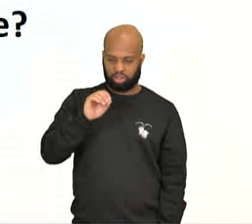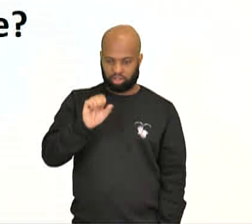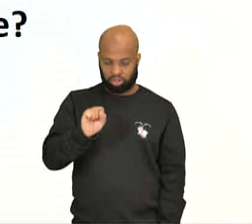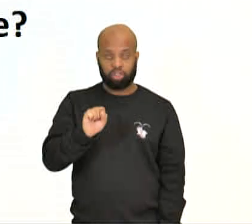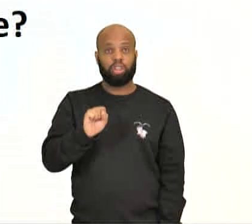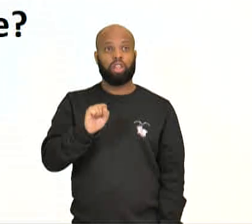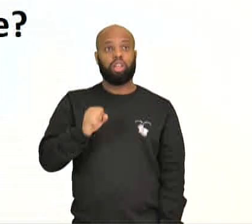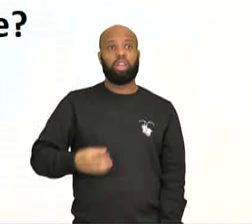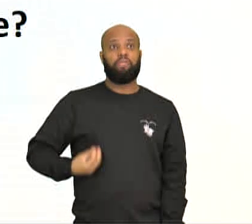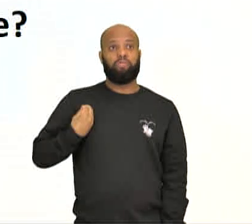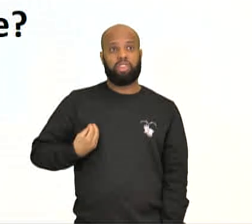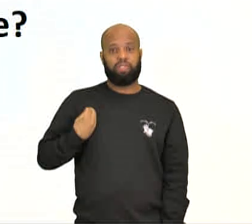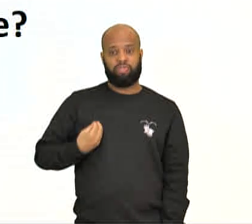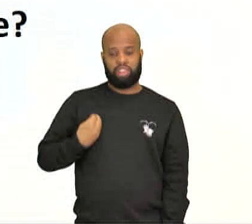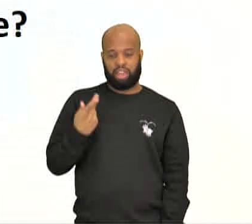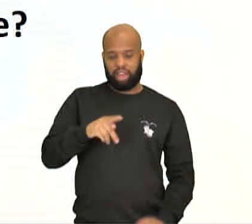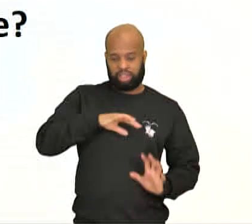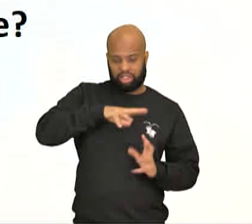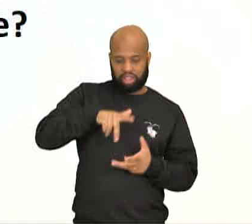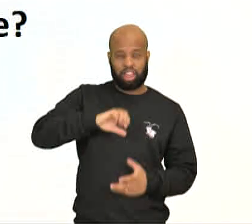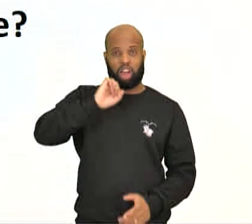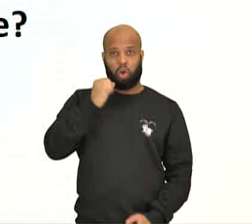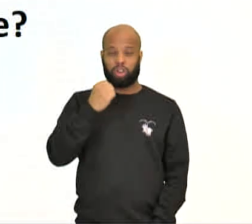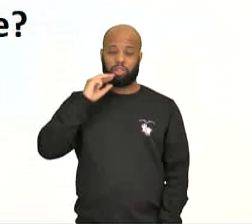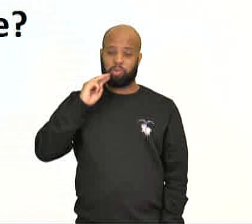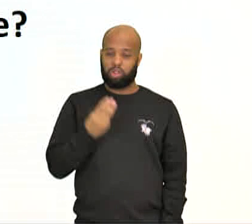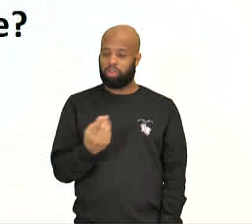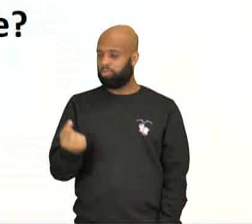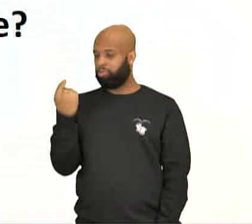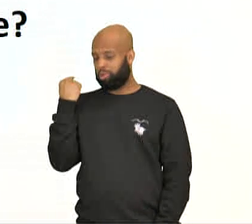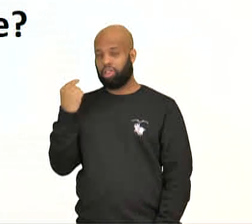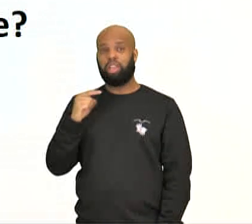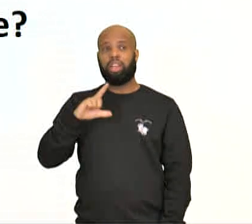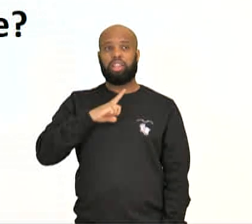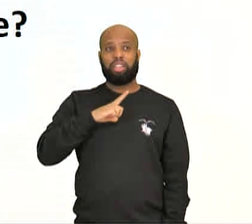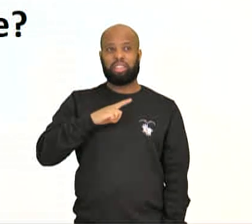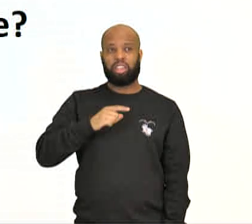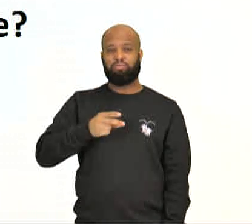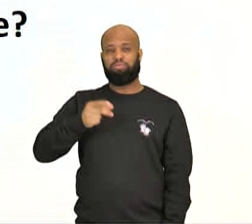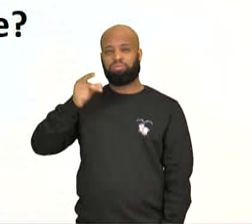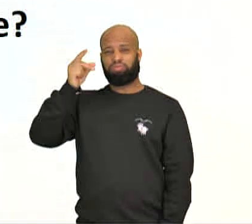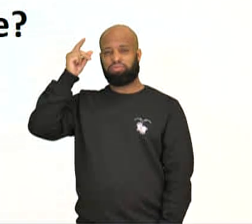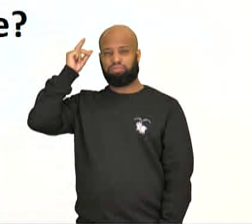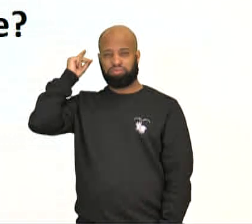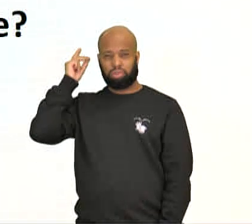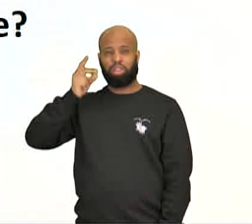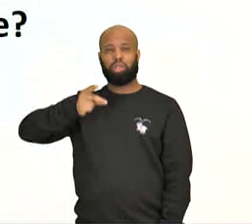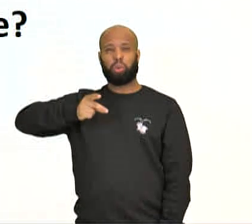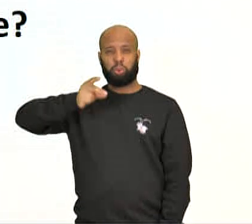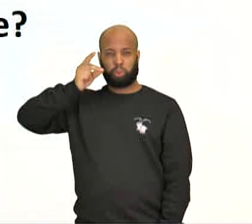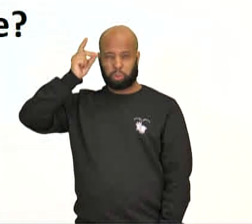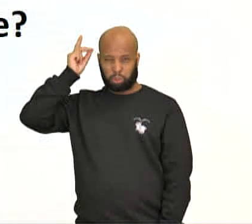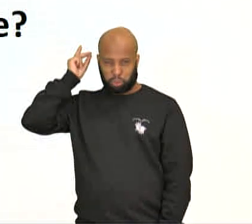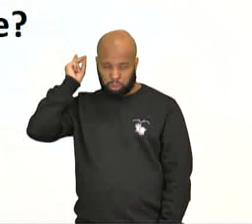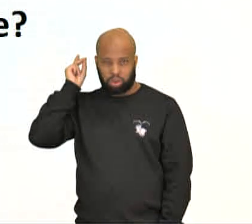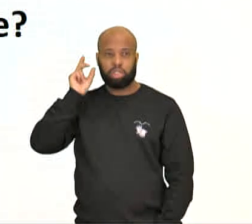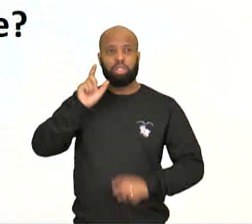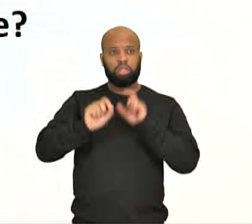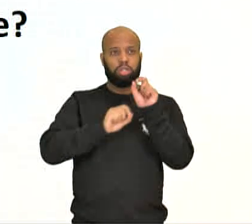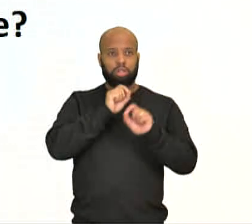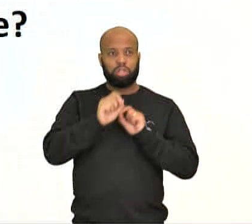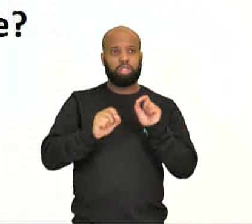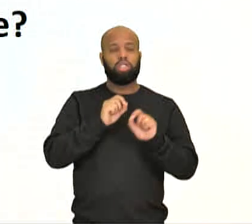Terra há cerca de 8 milhões de anos. Um dos hominídeos mais antigo que Australopithecus, inclusive, é